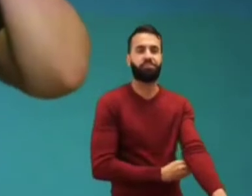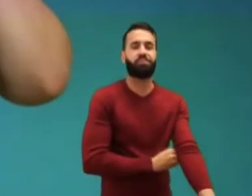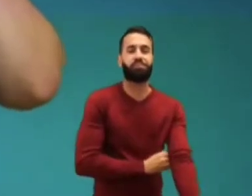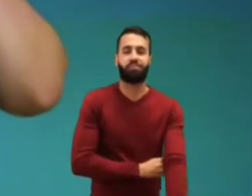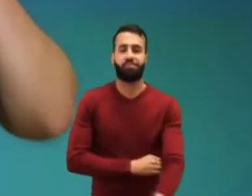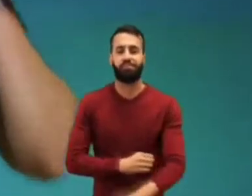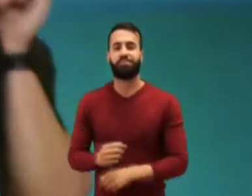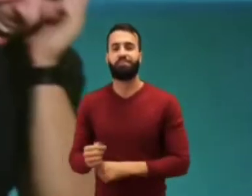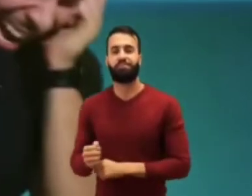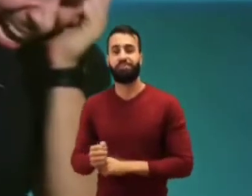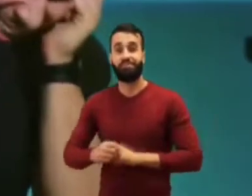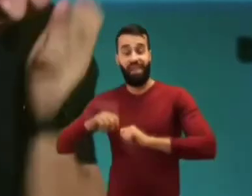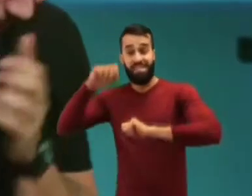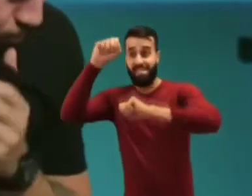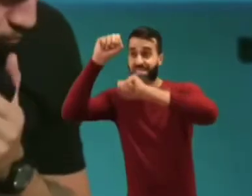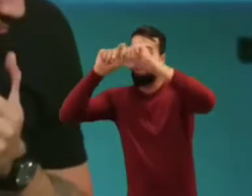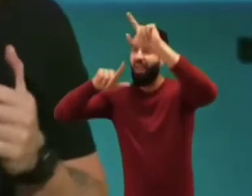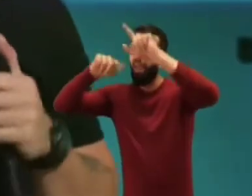estrela pedir.